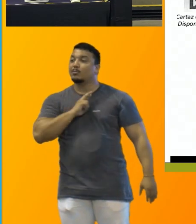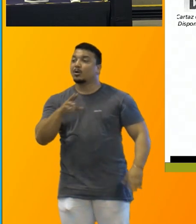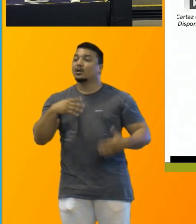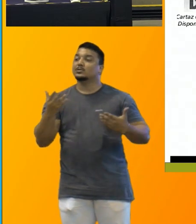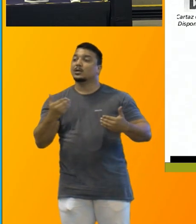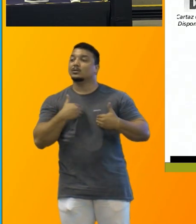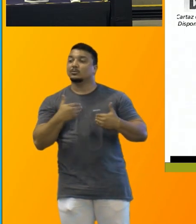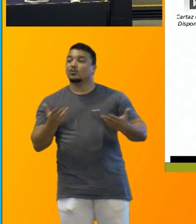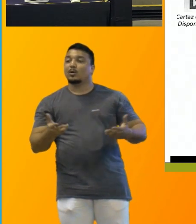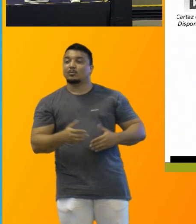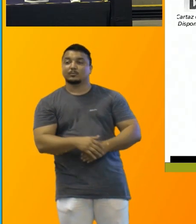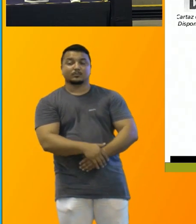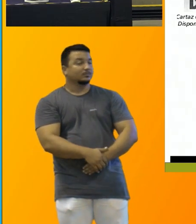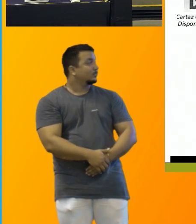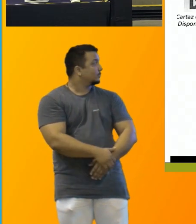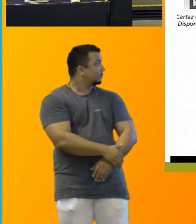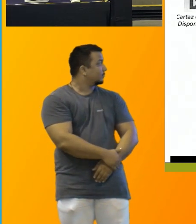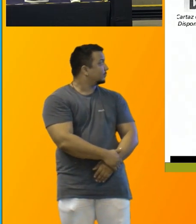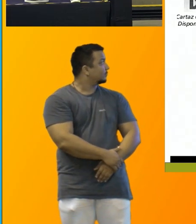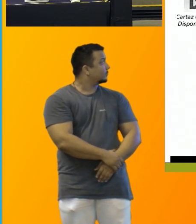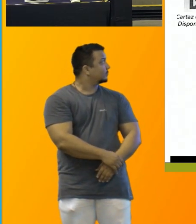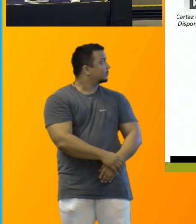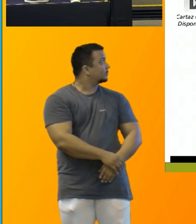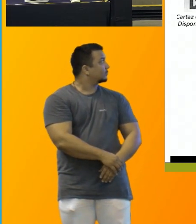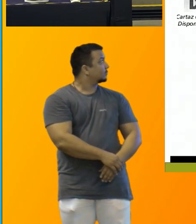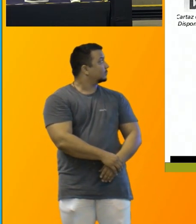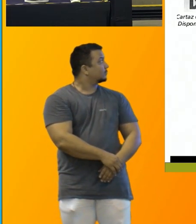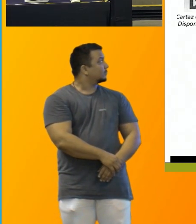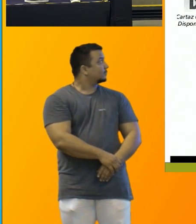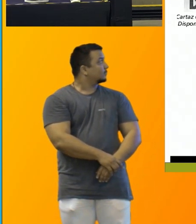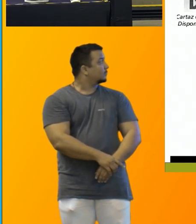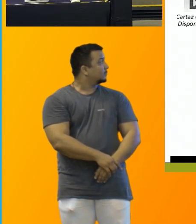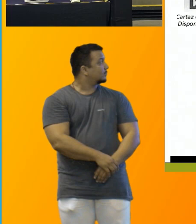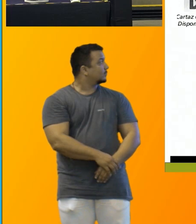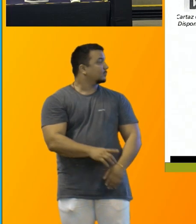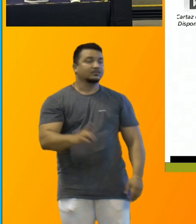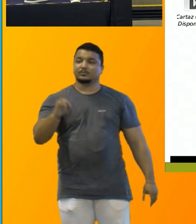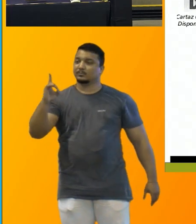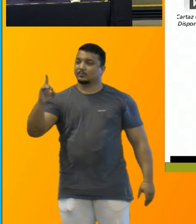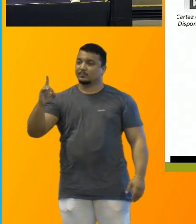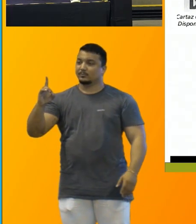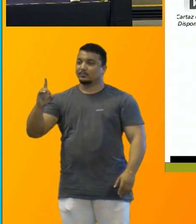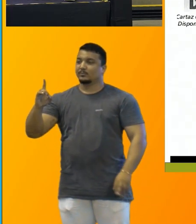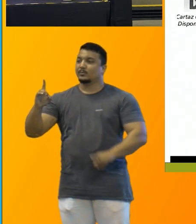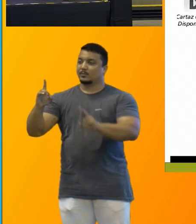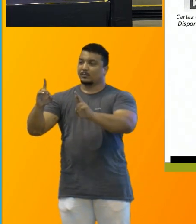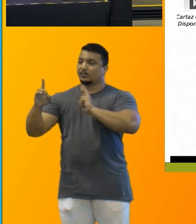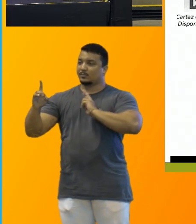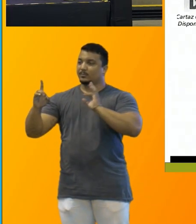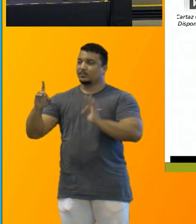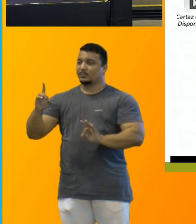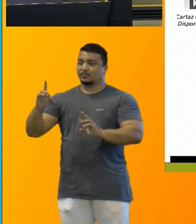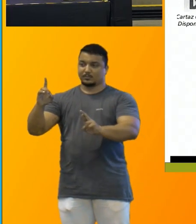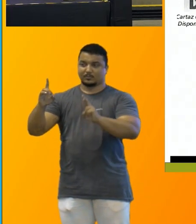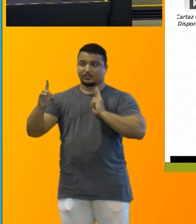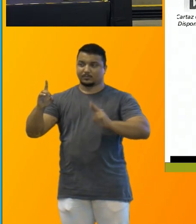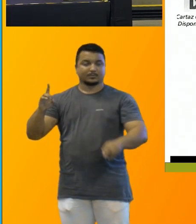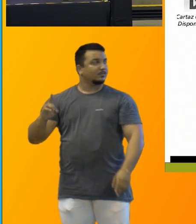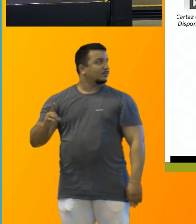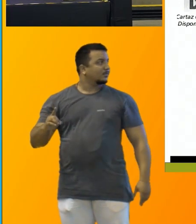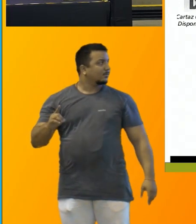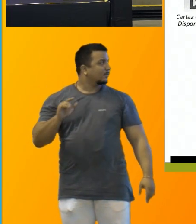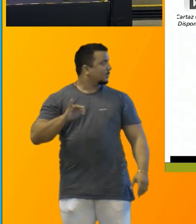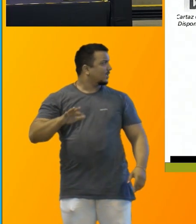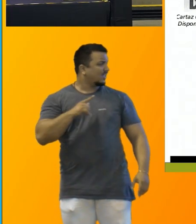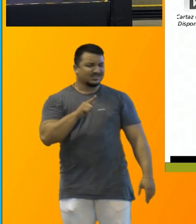qual é o gabarito para a gente avançar mais rápido? Letra D. Professor, eu não posso falar do papel figurativo